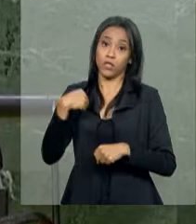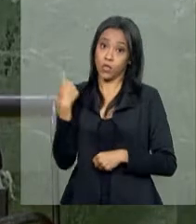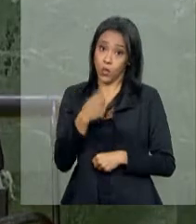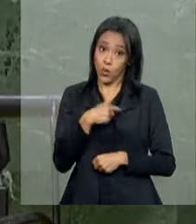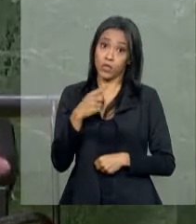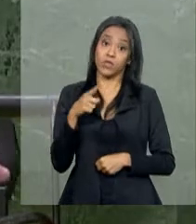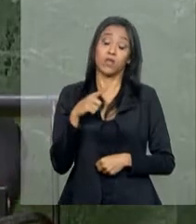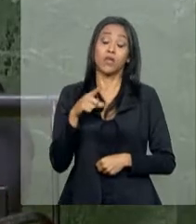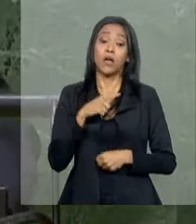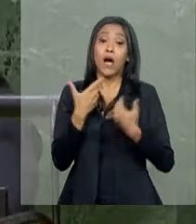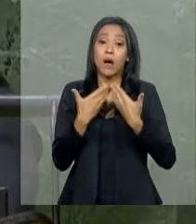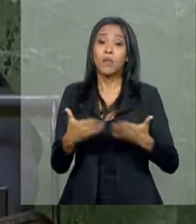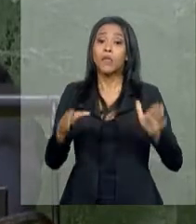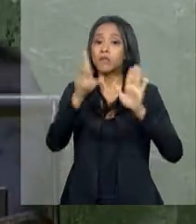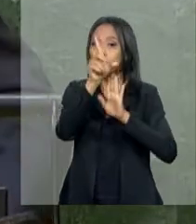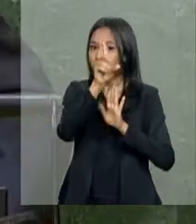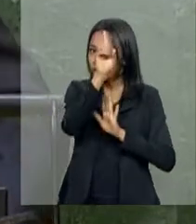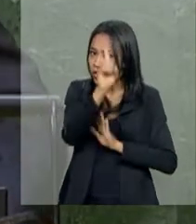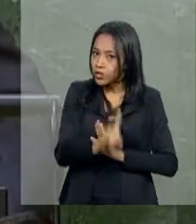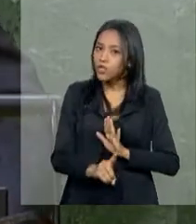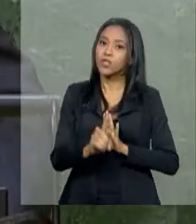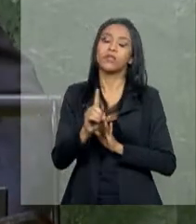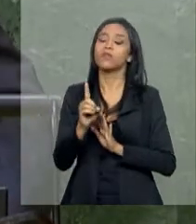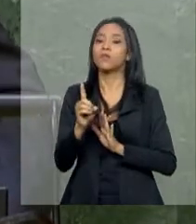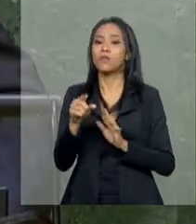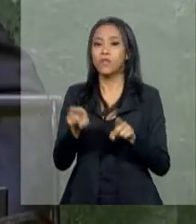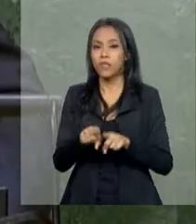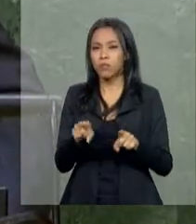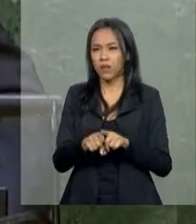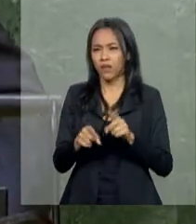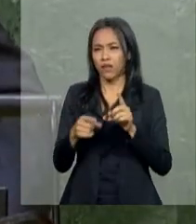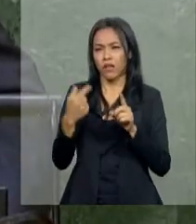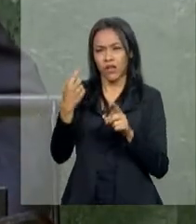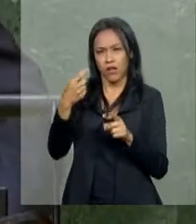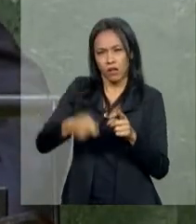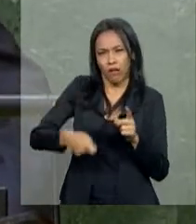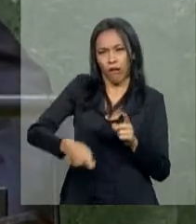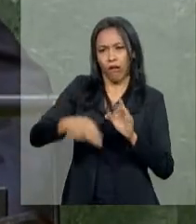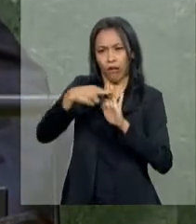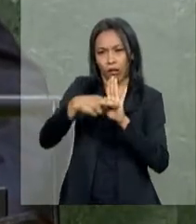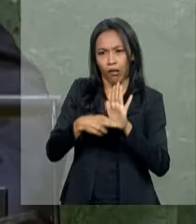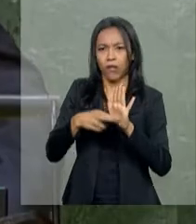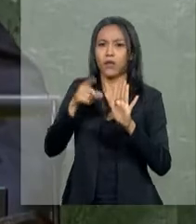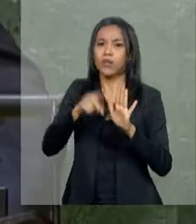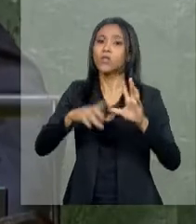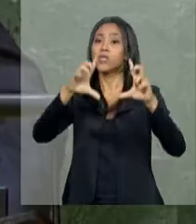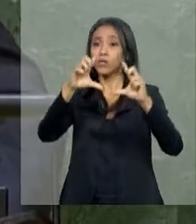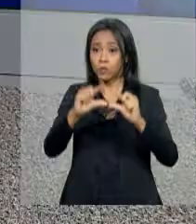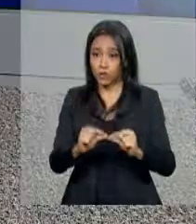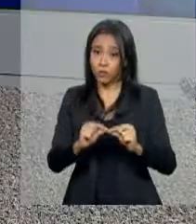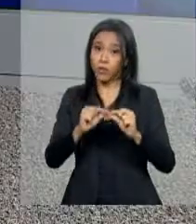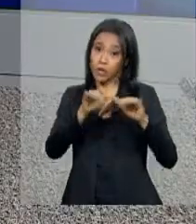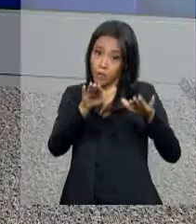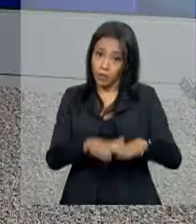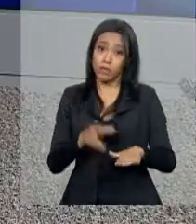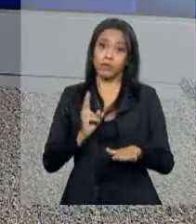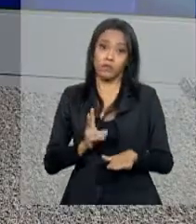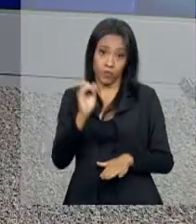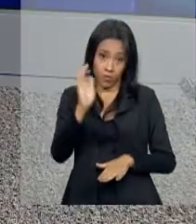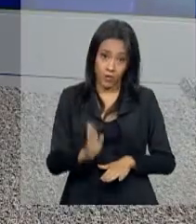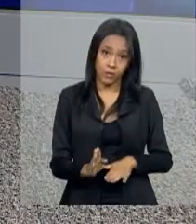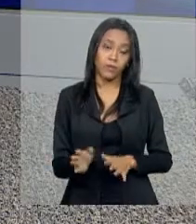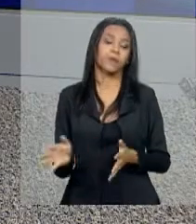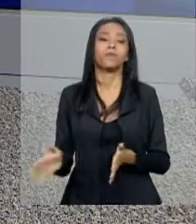e desburocratizamos exigências para ingresso e permanência no Brasil. E